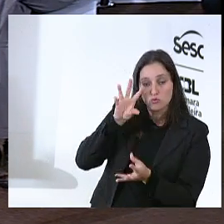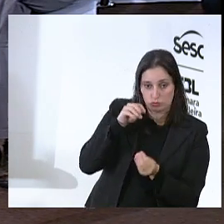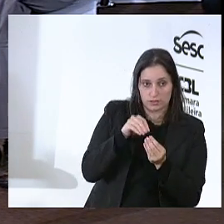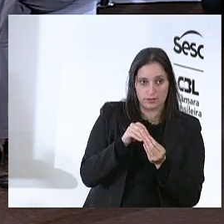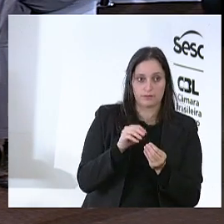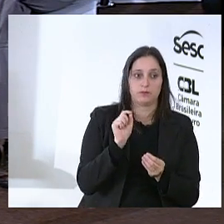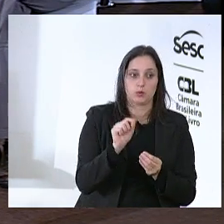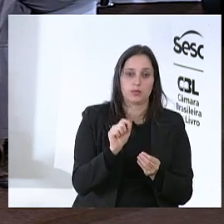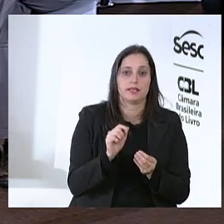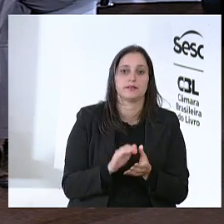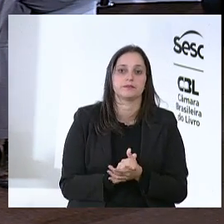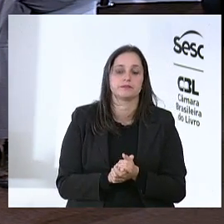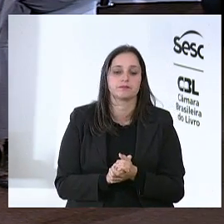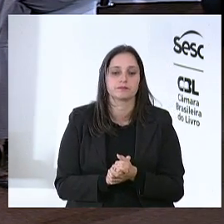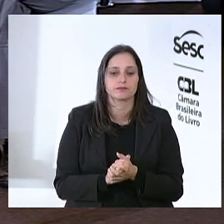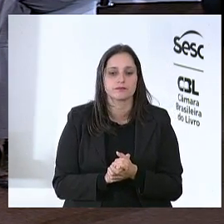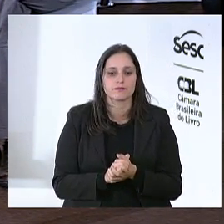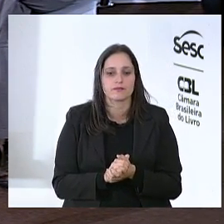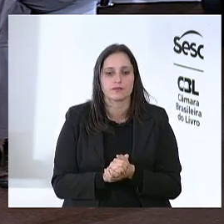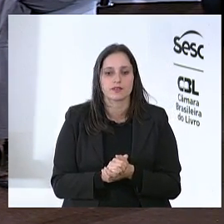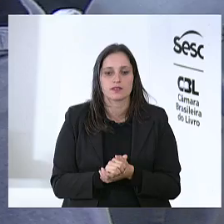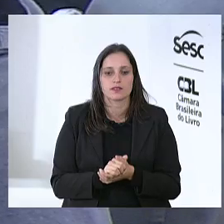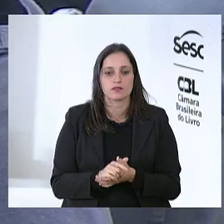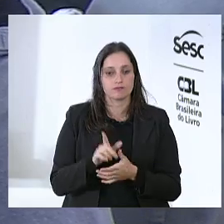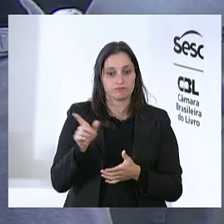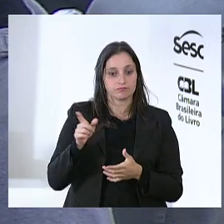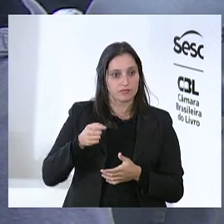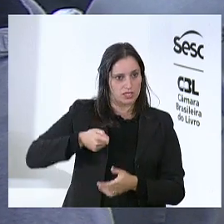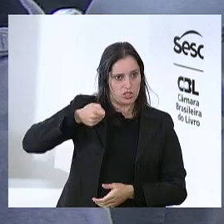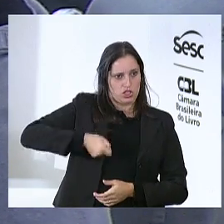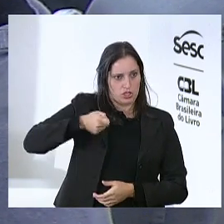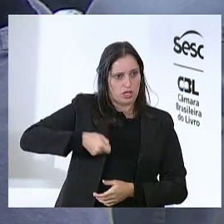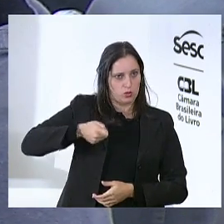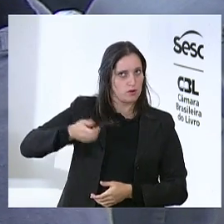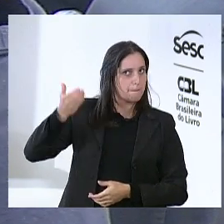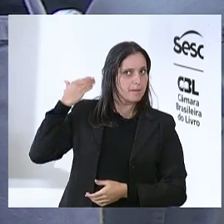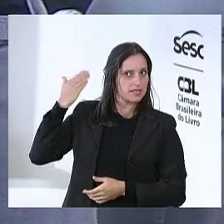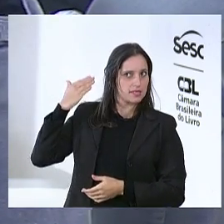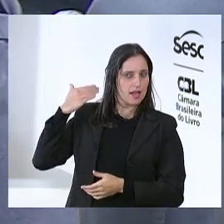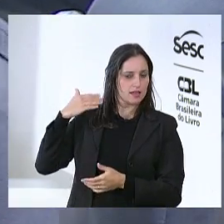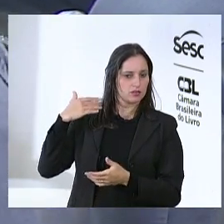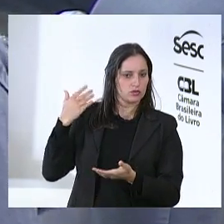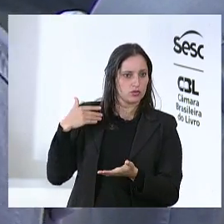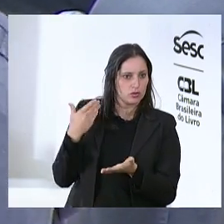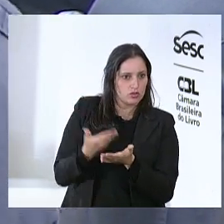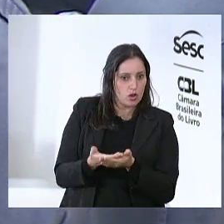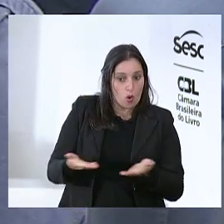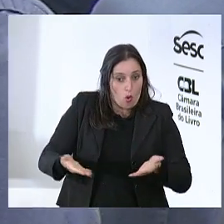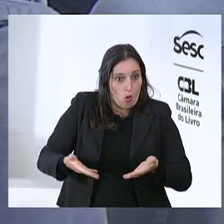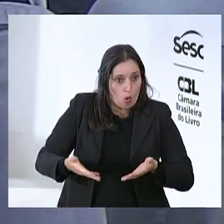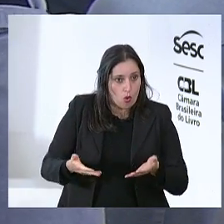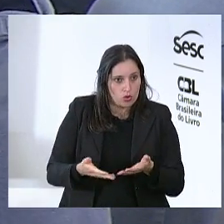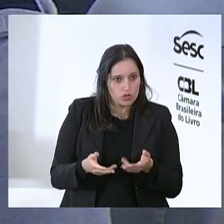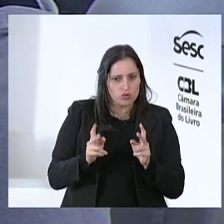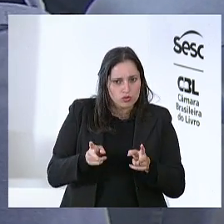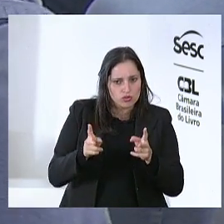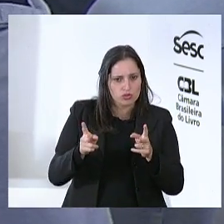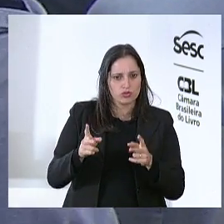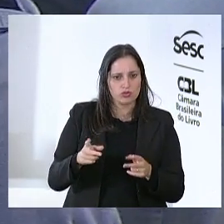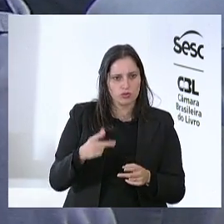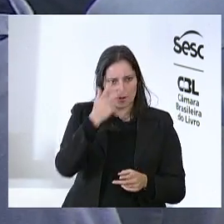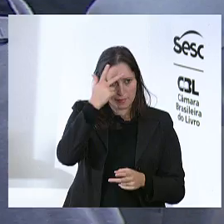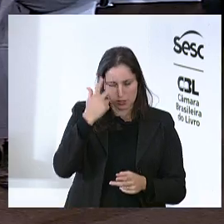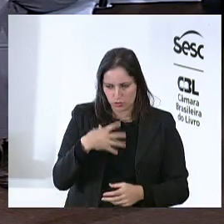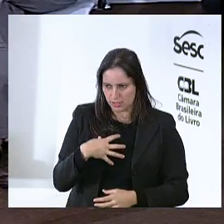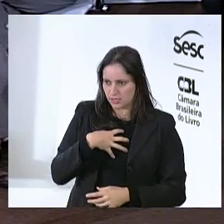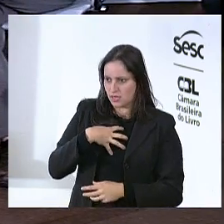a pergunta é, até que ponto, né, os símbolos da ditadura assim, afetam a população até chegar aos políticos, inclusive, como presidente da Câmara?